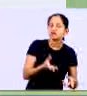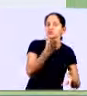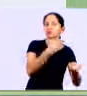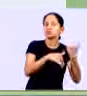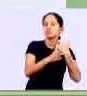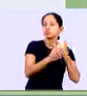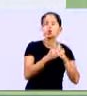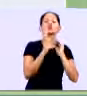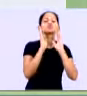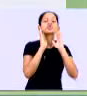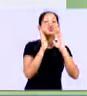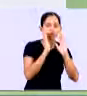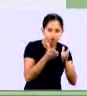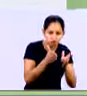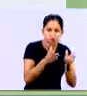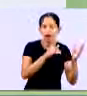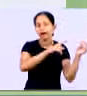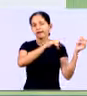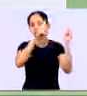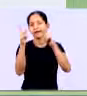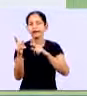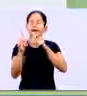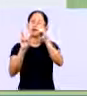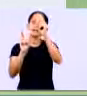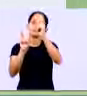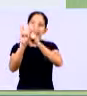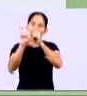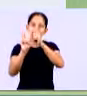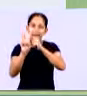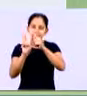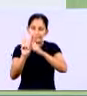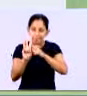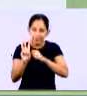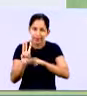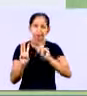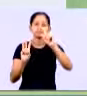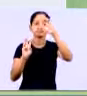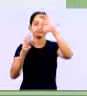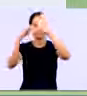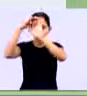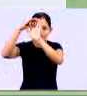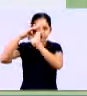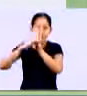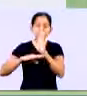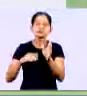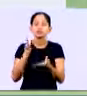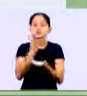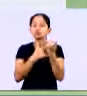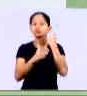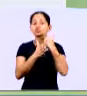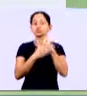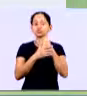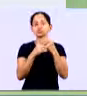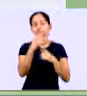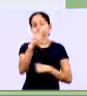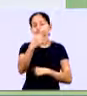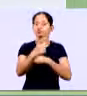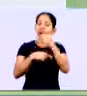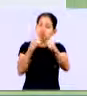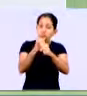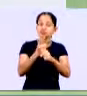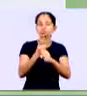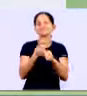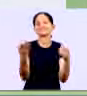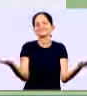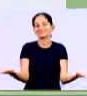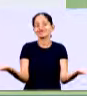a quantidade para o primeiro trimestre, para o segundo trimestre, para o terceiro trimestre, para o quarto e para o ano todo, né? Que vai ser a soma desses que vai